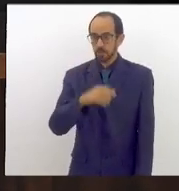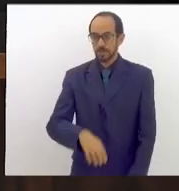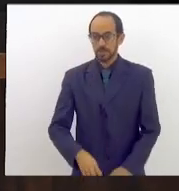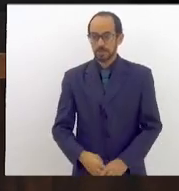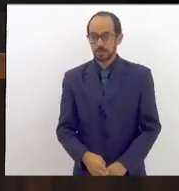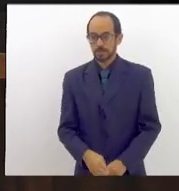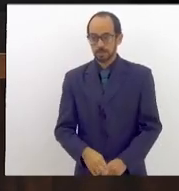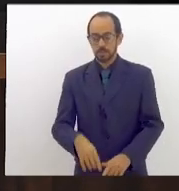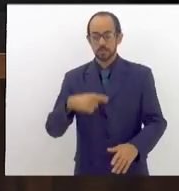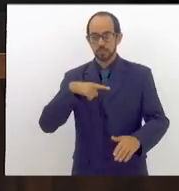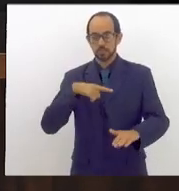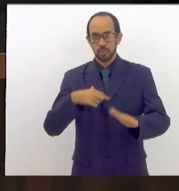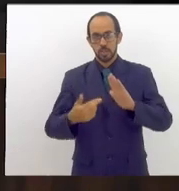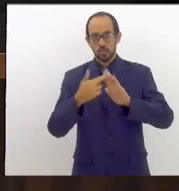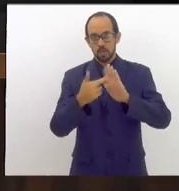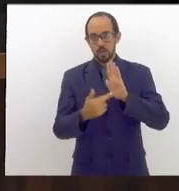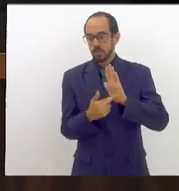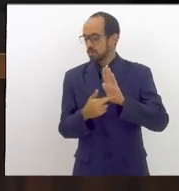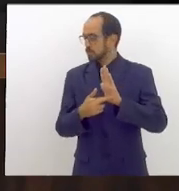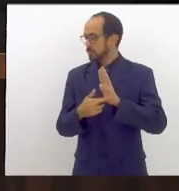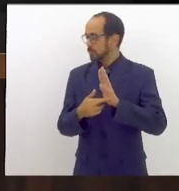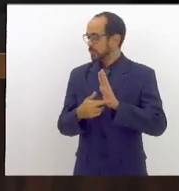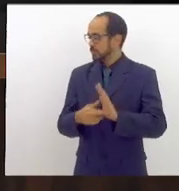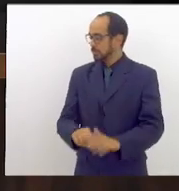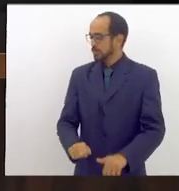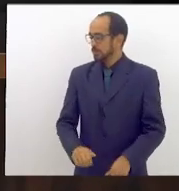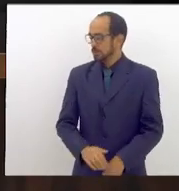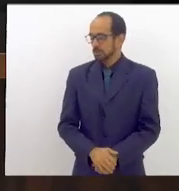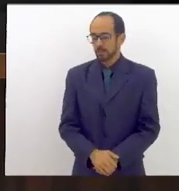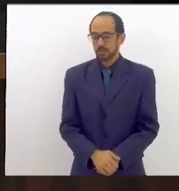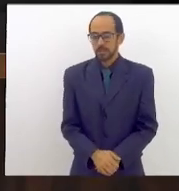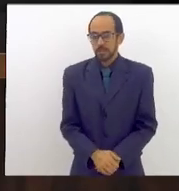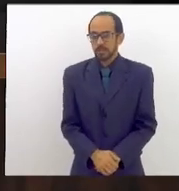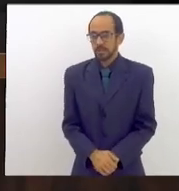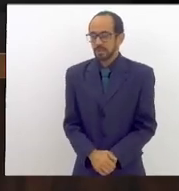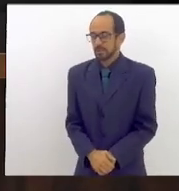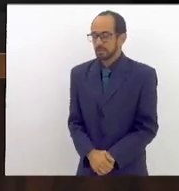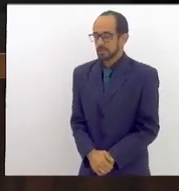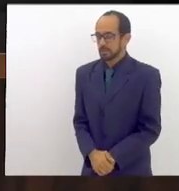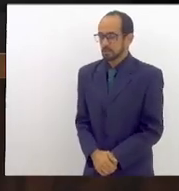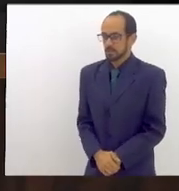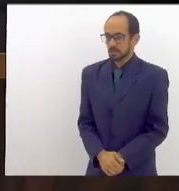nós temos o relatório eu queria